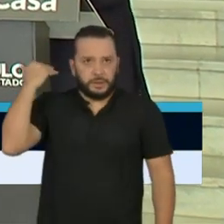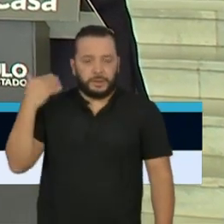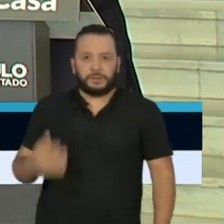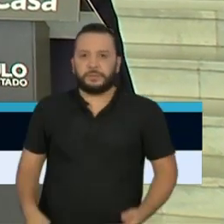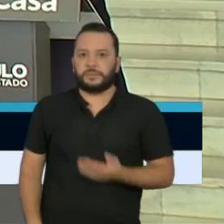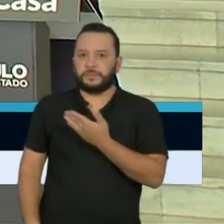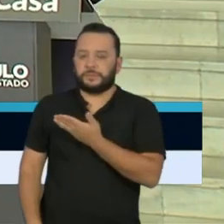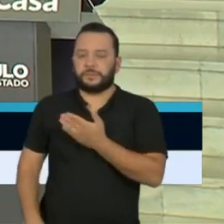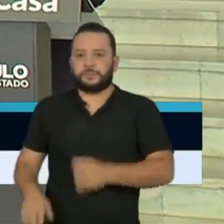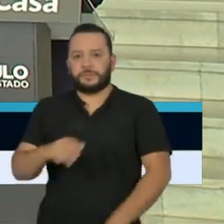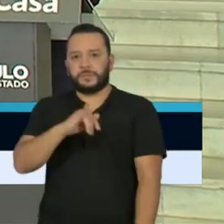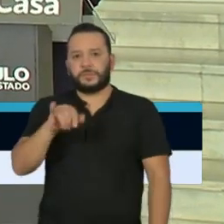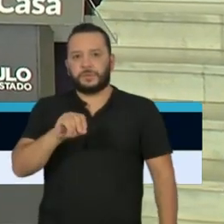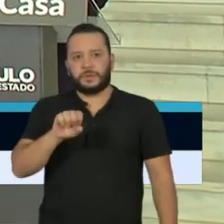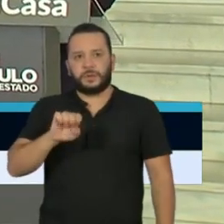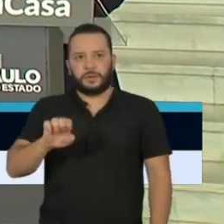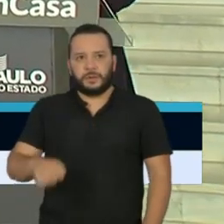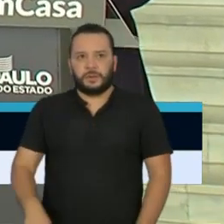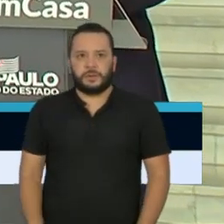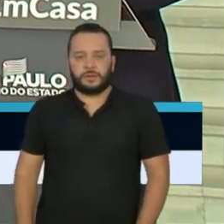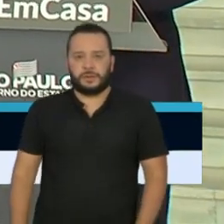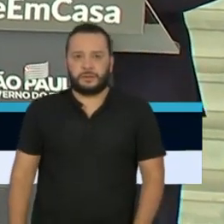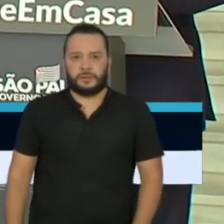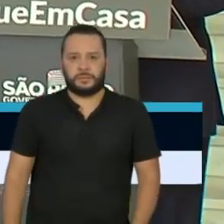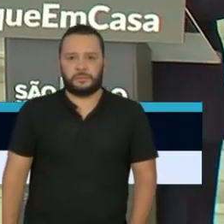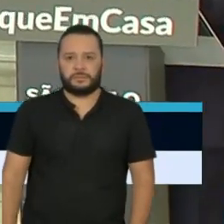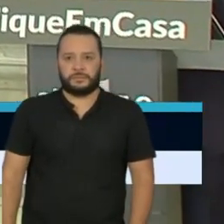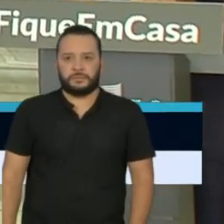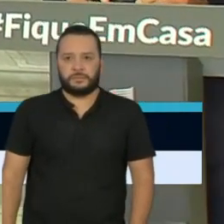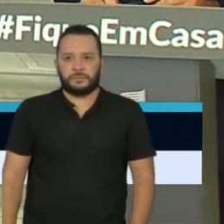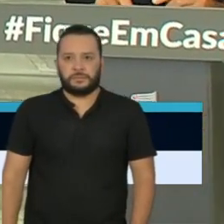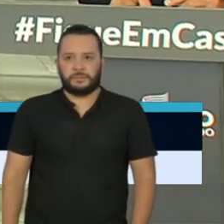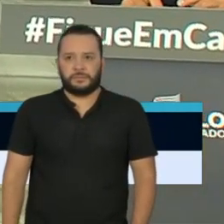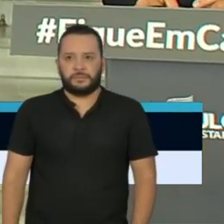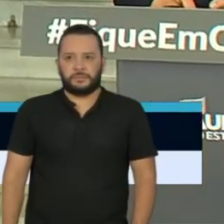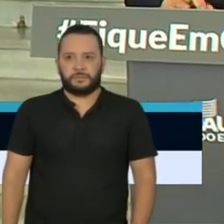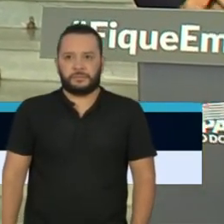German? Pois não.